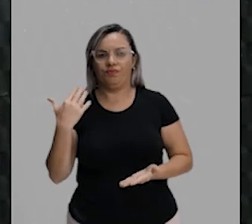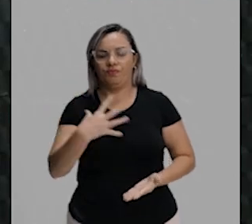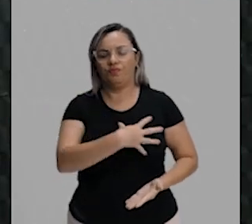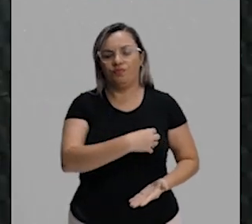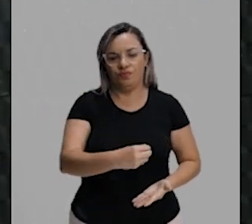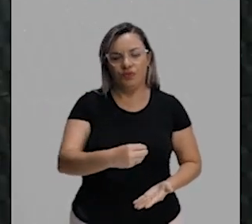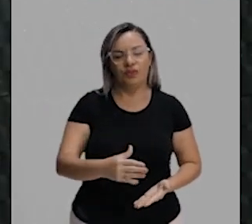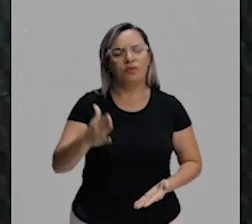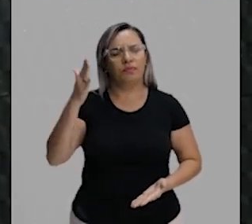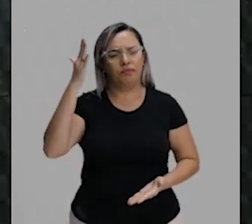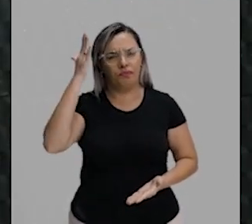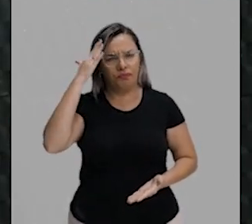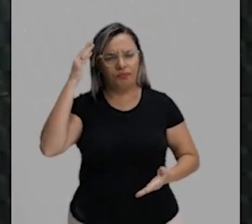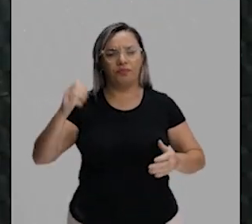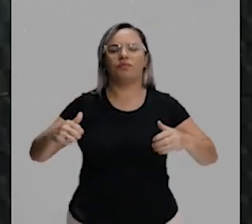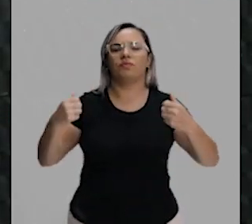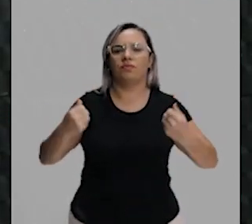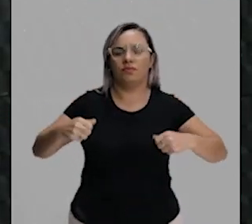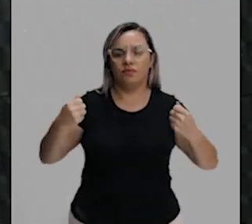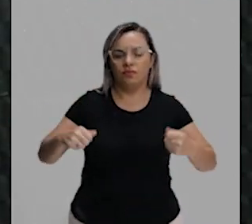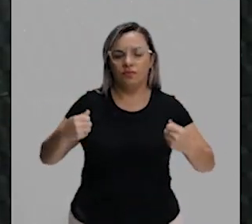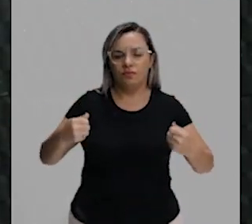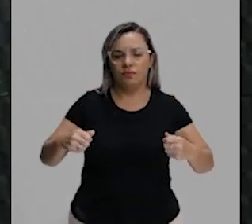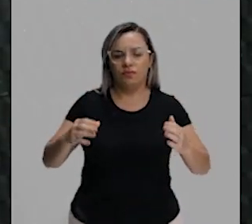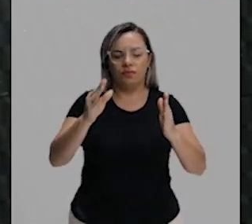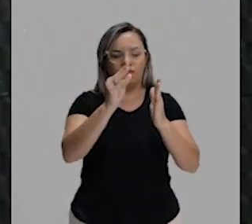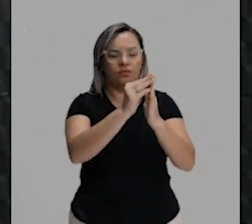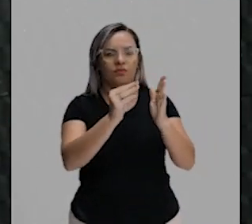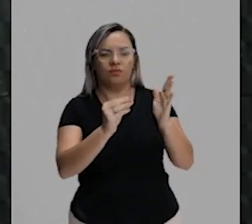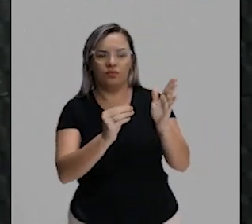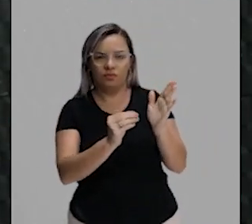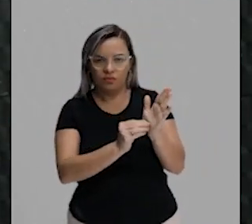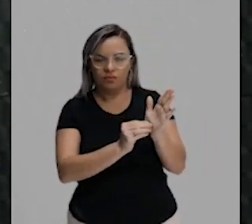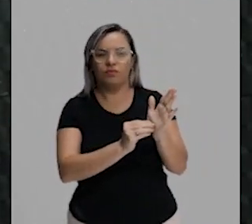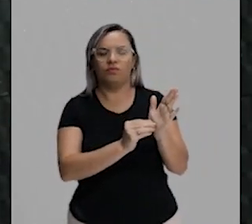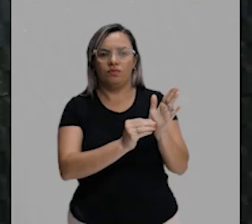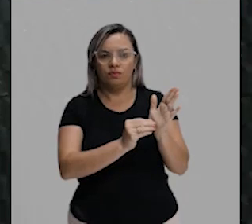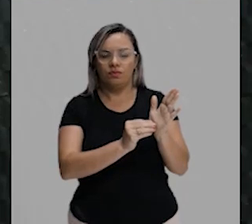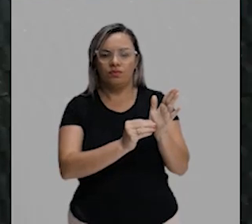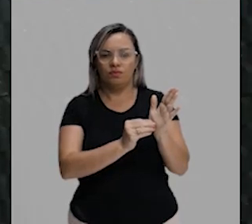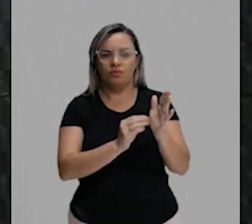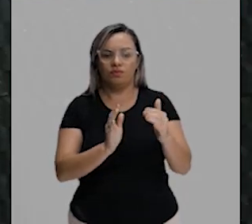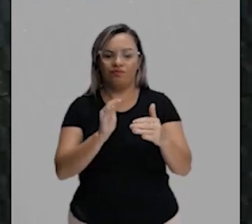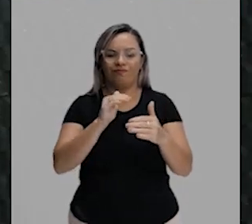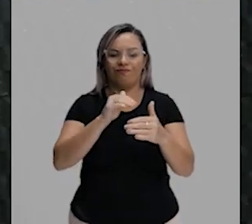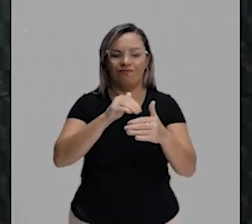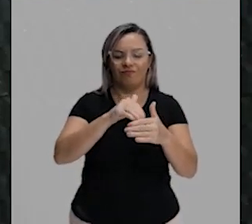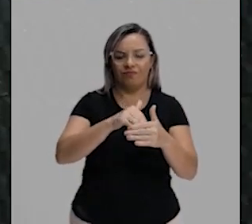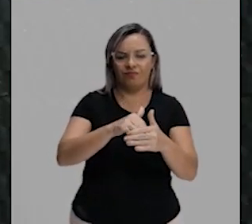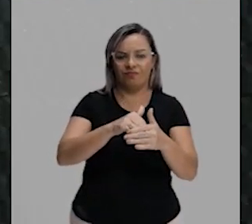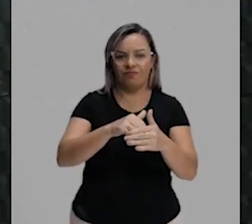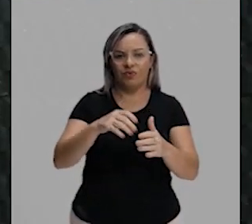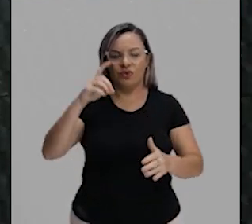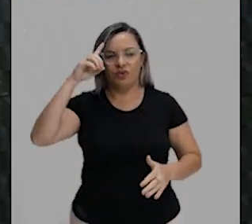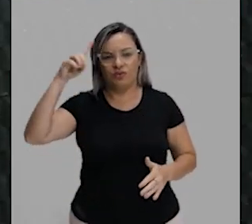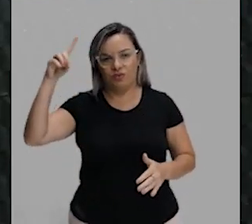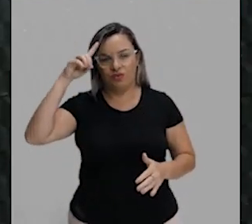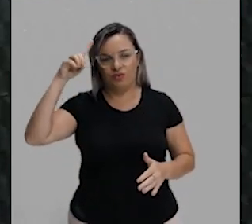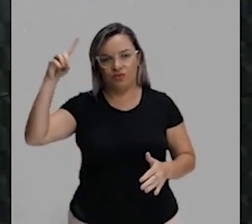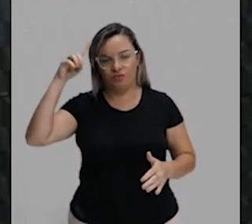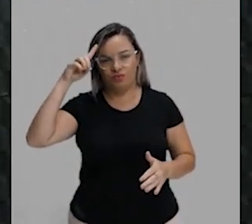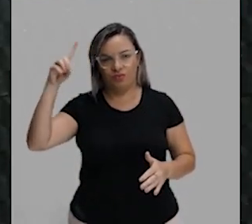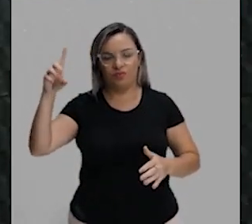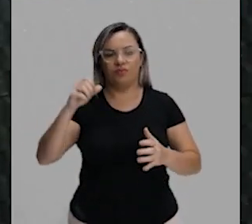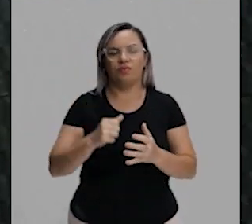precisa entender bem que esse conteúdo ele faz parte do nosso cotidiano.